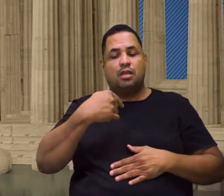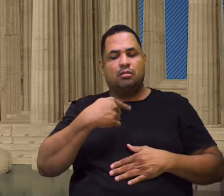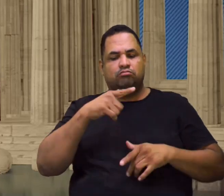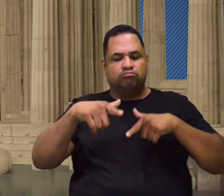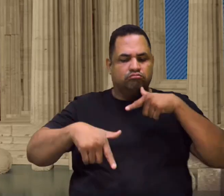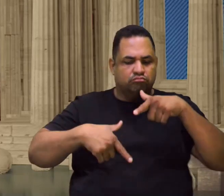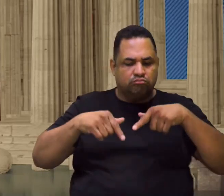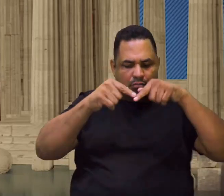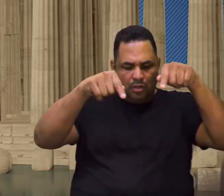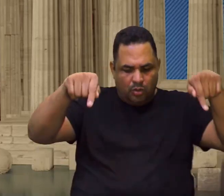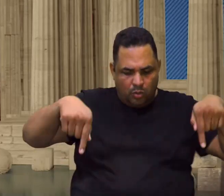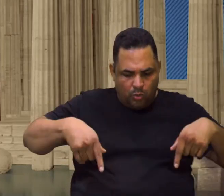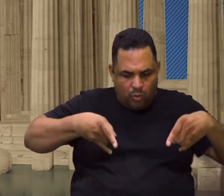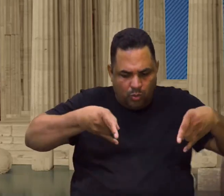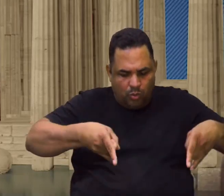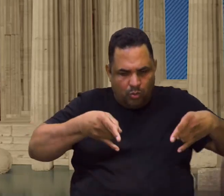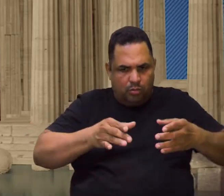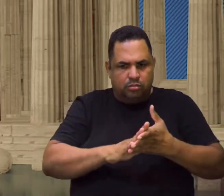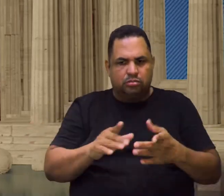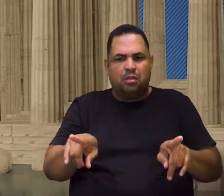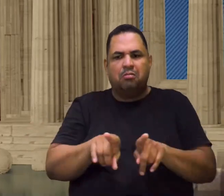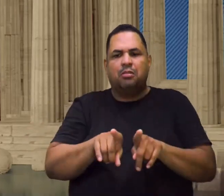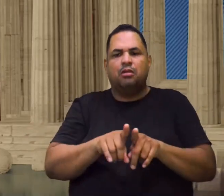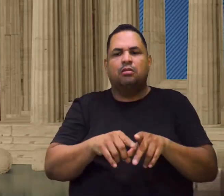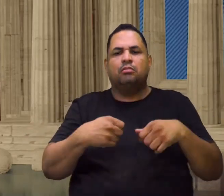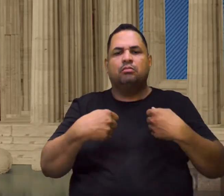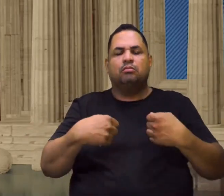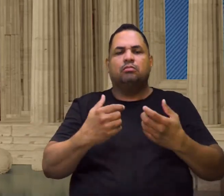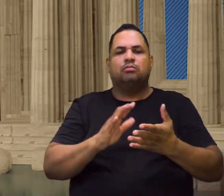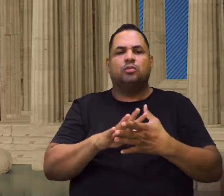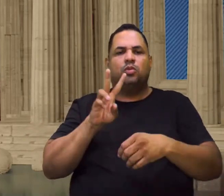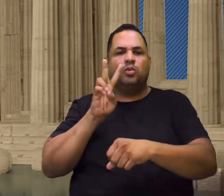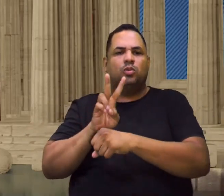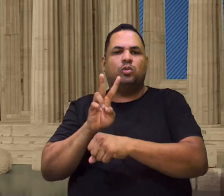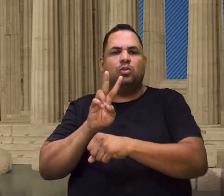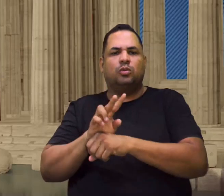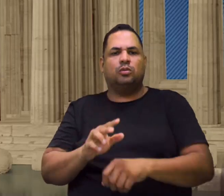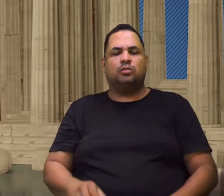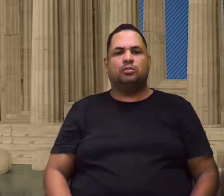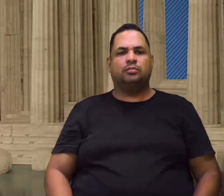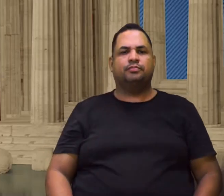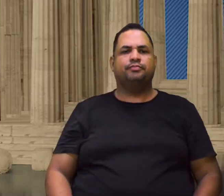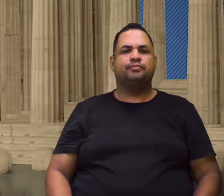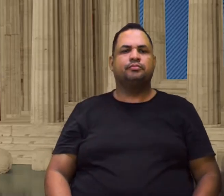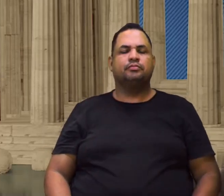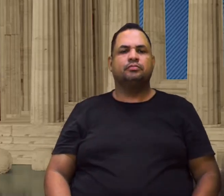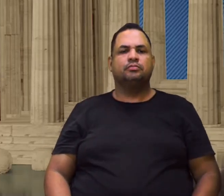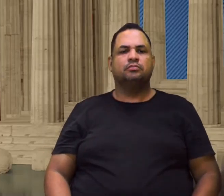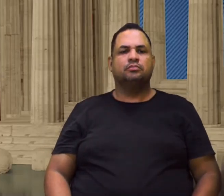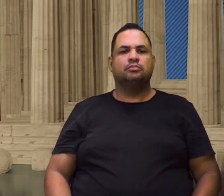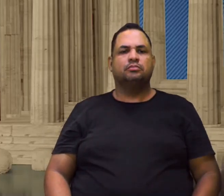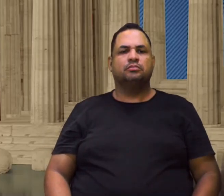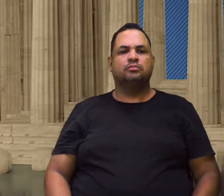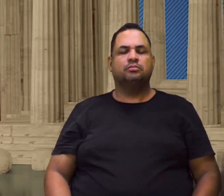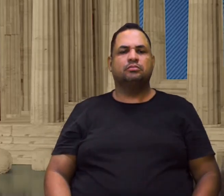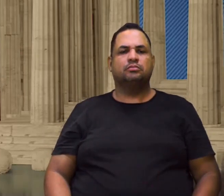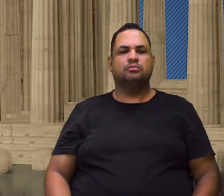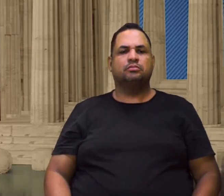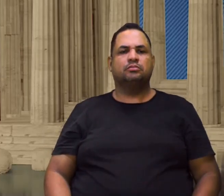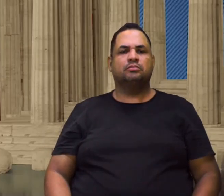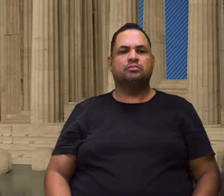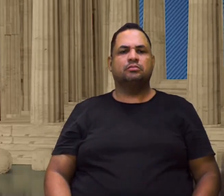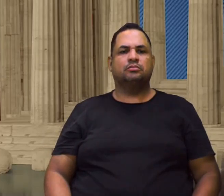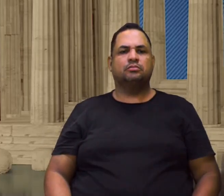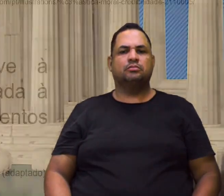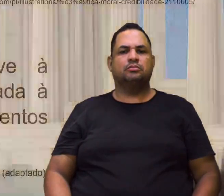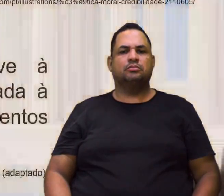ter uma ética profissional adequada para o meu trabalho, que ali eu tiro o meu sustento. Vamos lá, indo além,